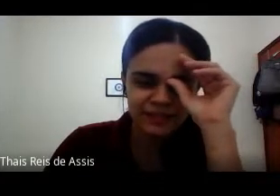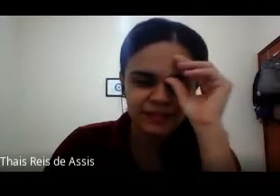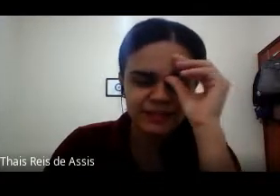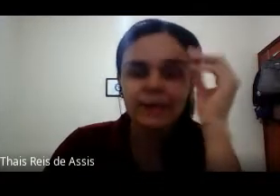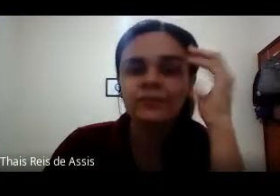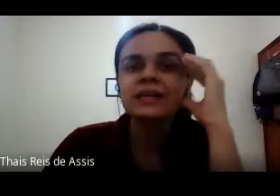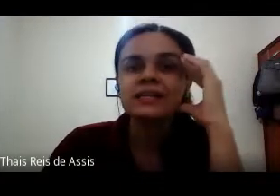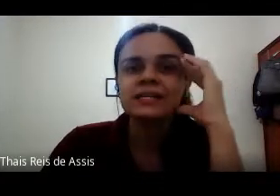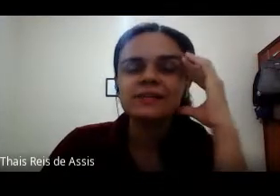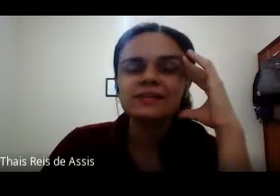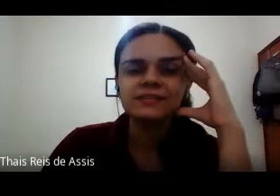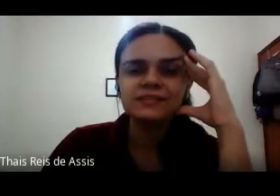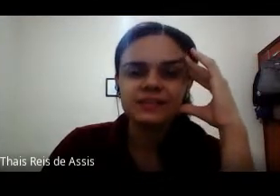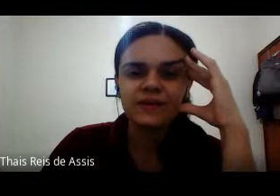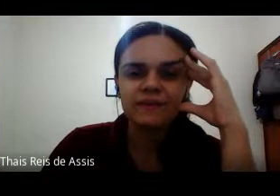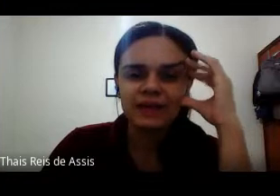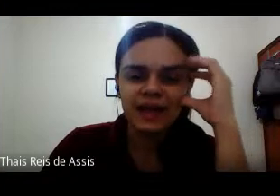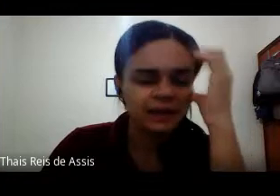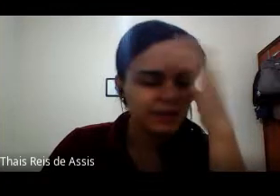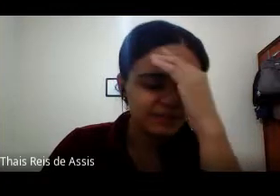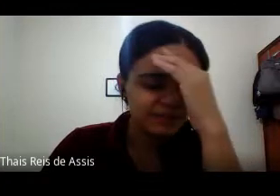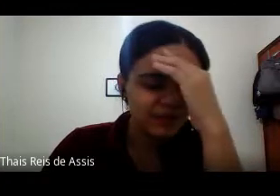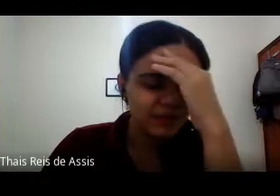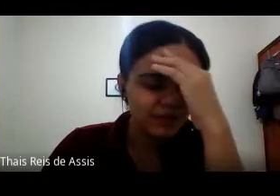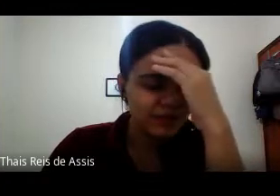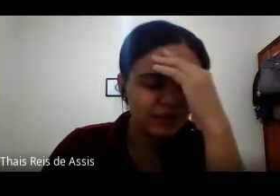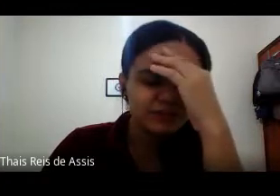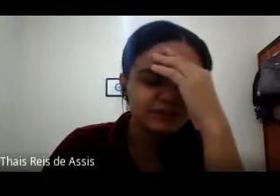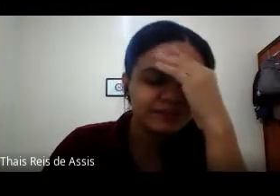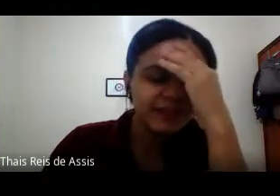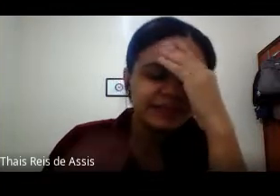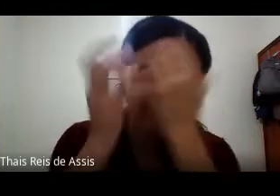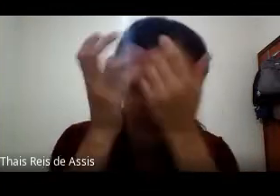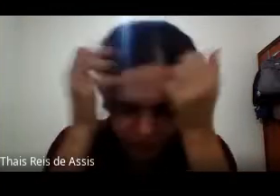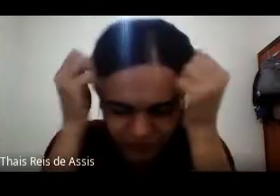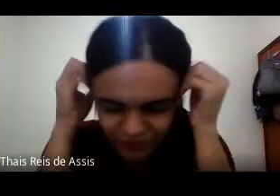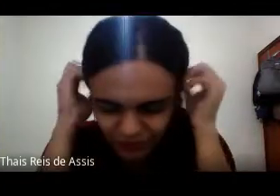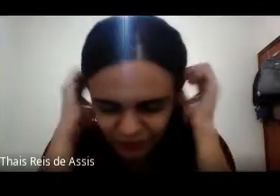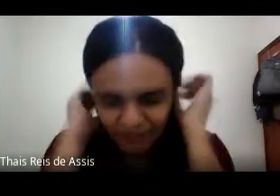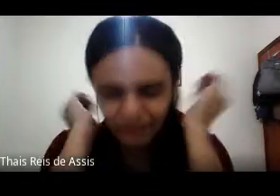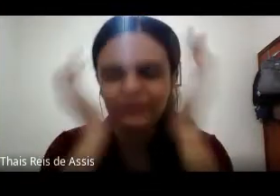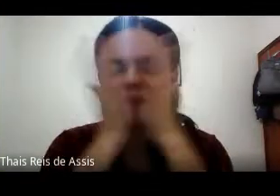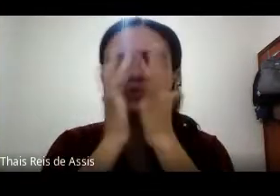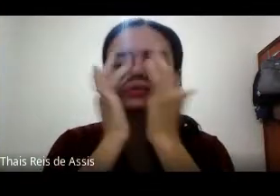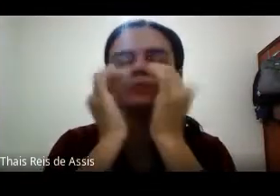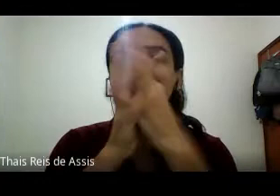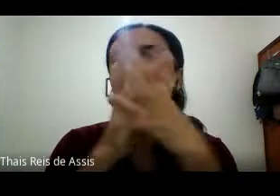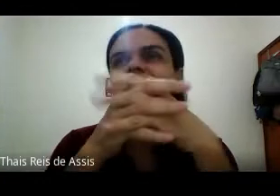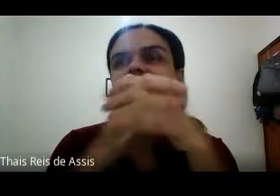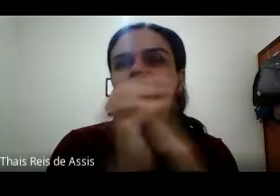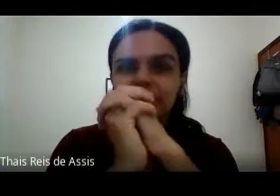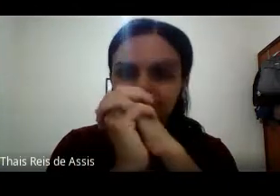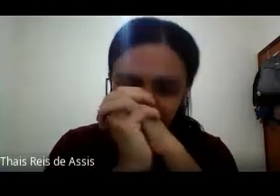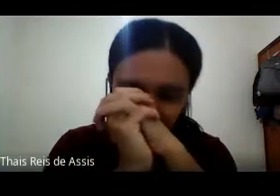significado à informação, não sei se vocês acompanharam a CPI da Covid. A CPI da Covid ficou famoso um